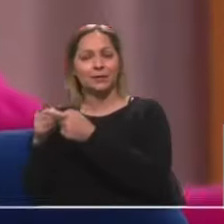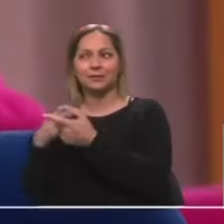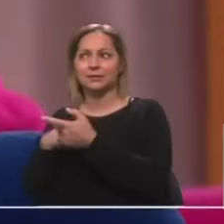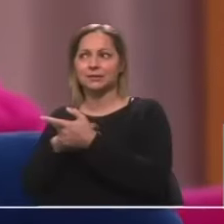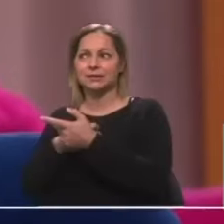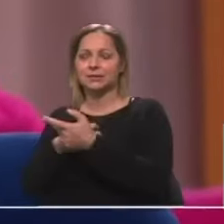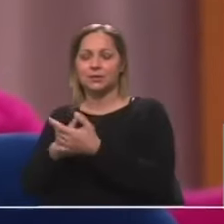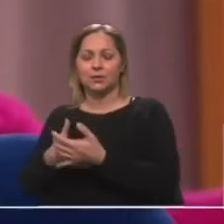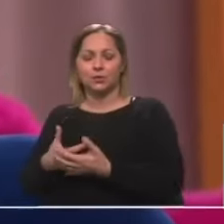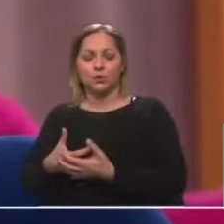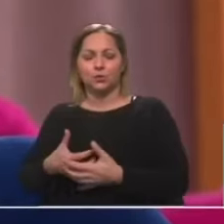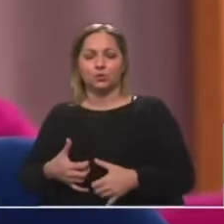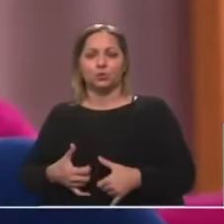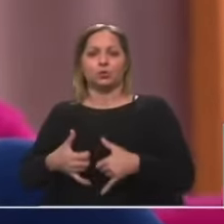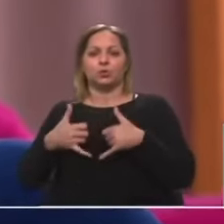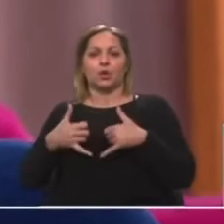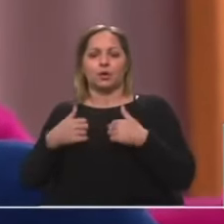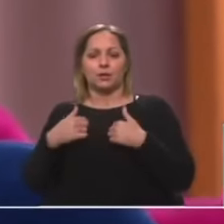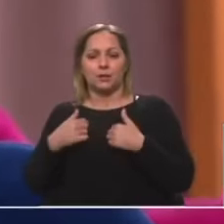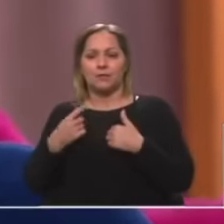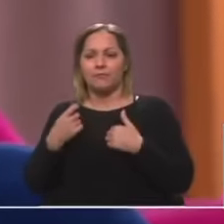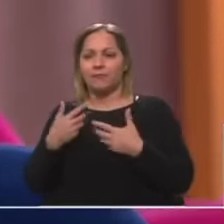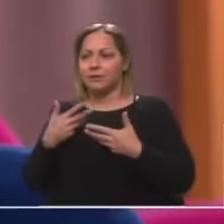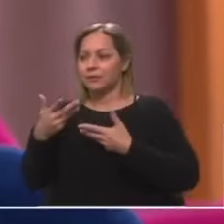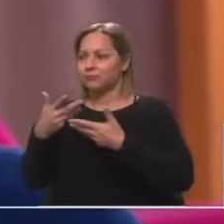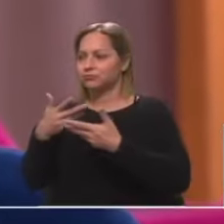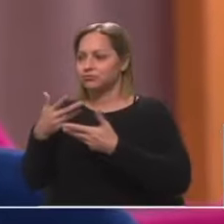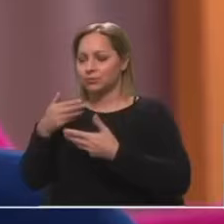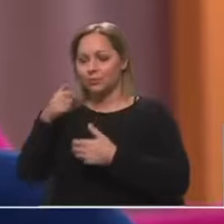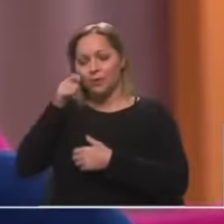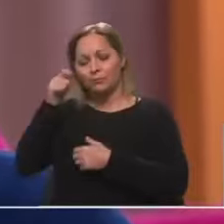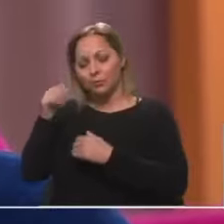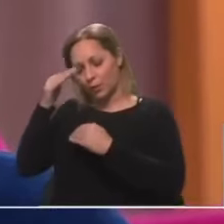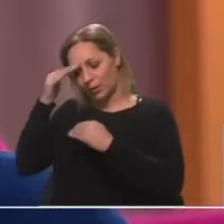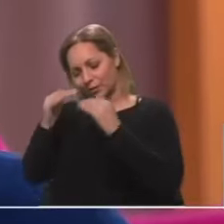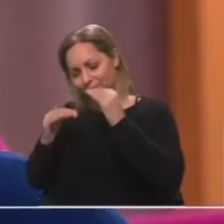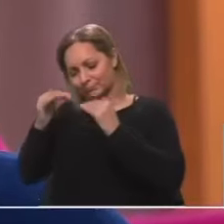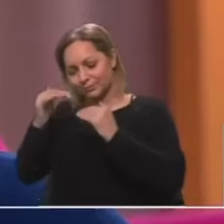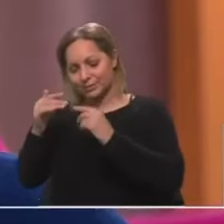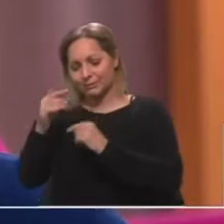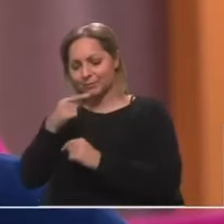temos um choque e não conseguimos encontrar ninguém com o nosso relacionamento, os nossos Sim. hábitos,